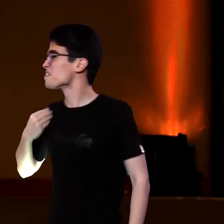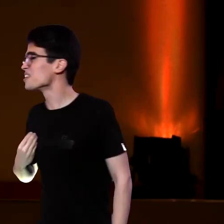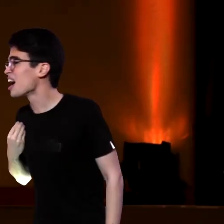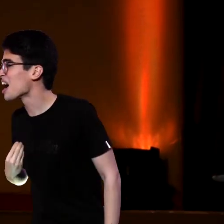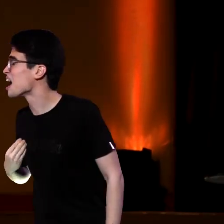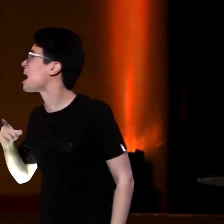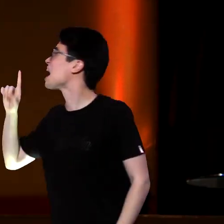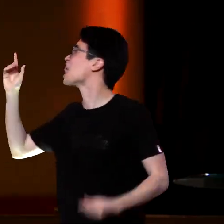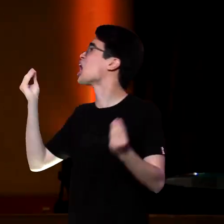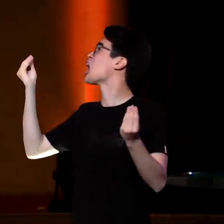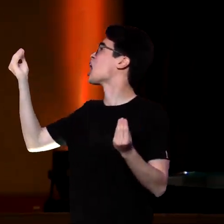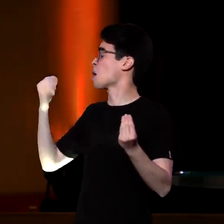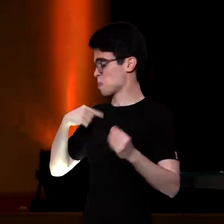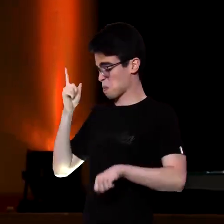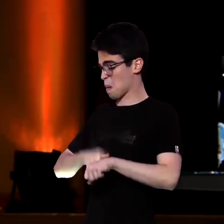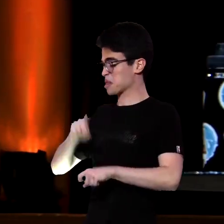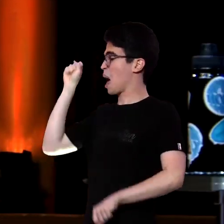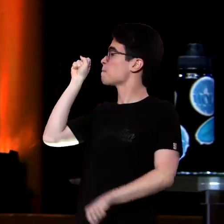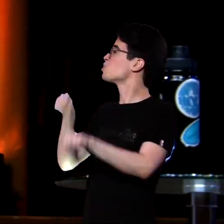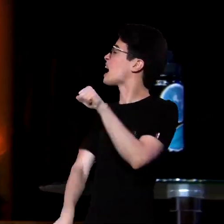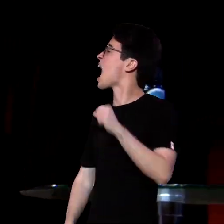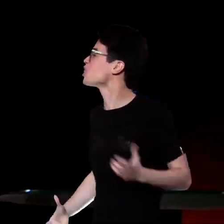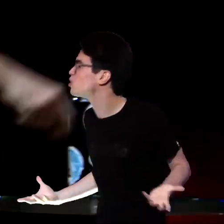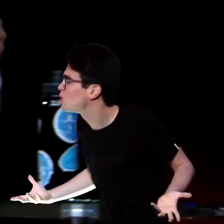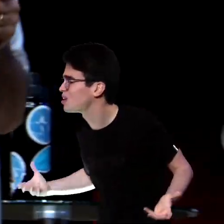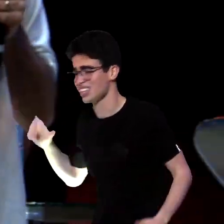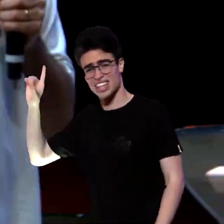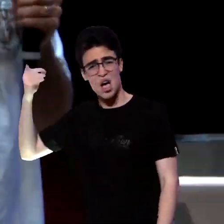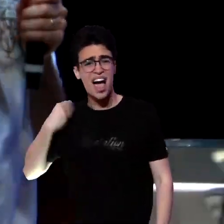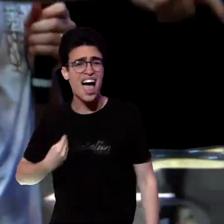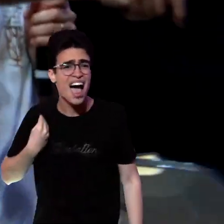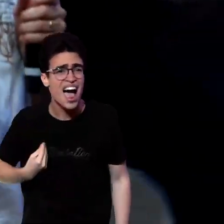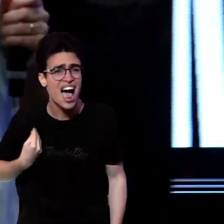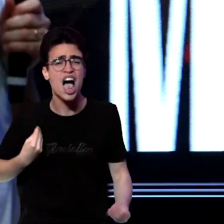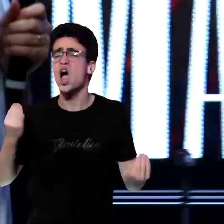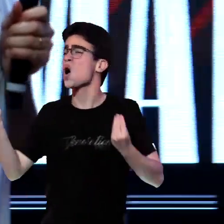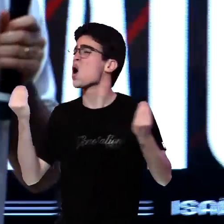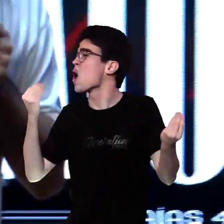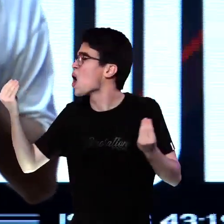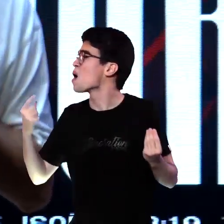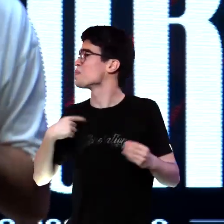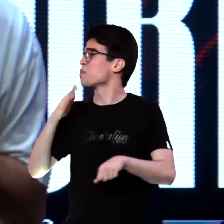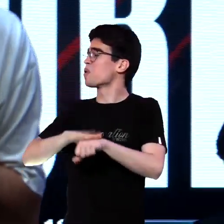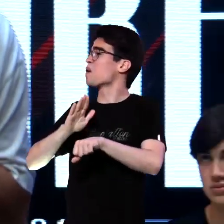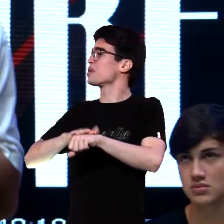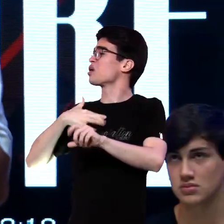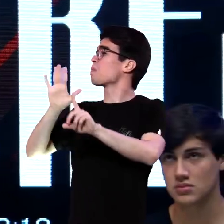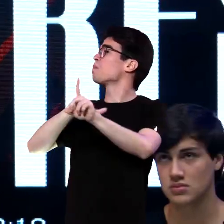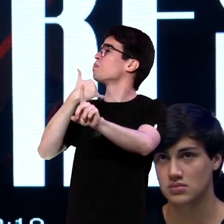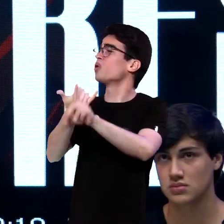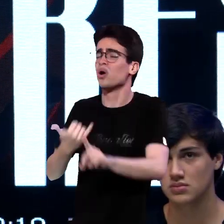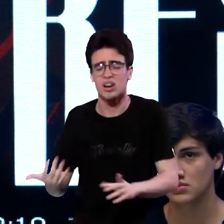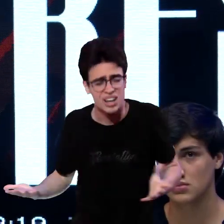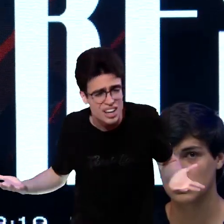onde Ele estava quando eu fui abusado? Se Deus existe, onde Ele está quando eu sofro bullying na